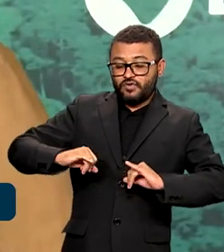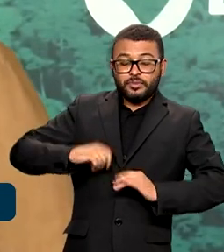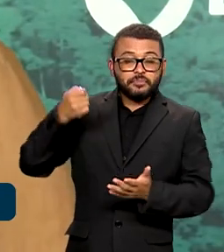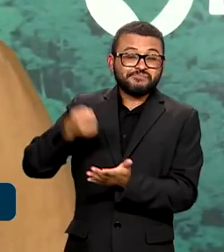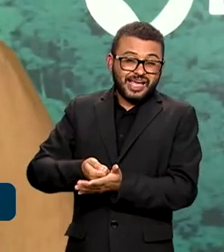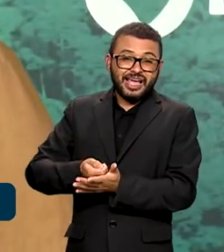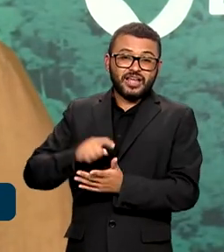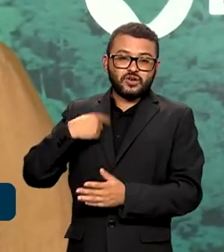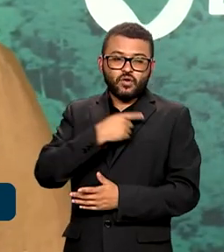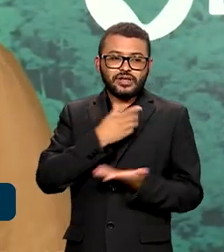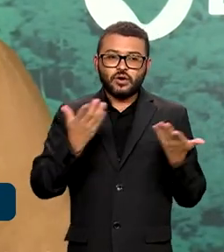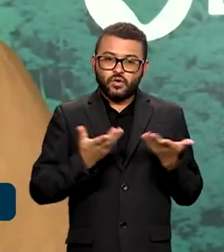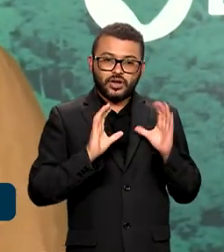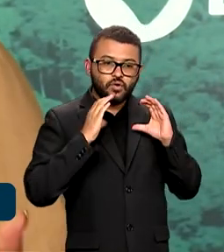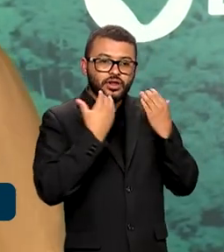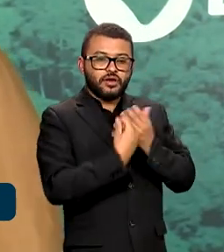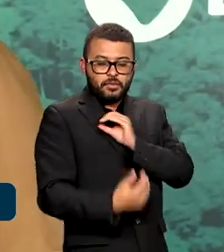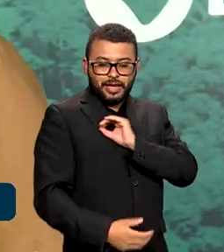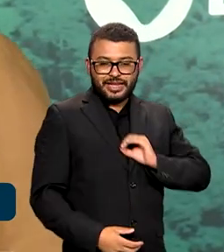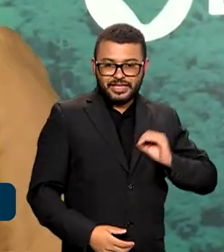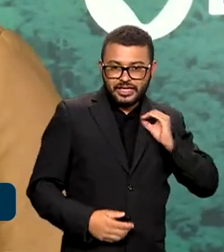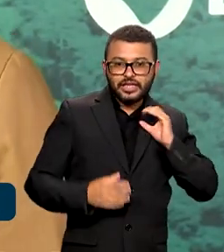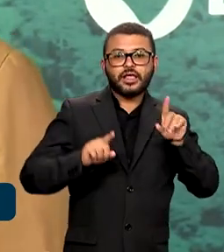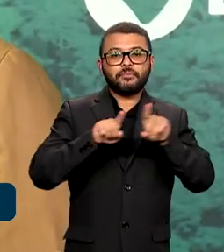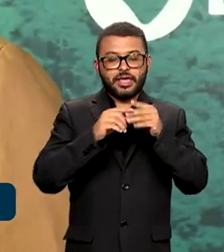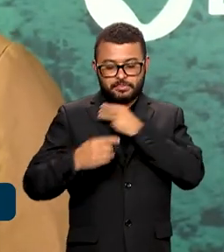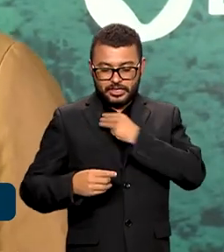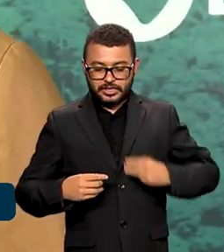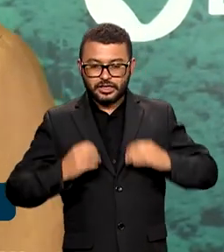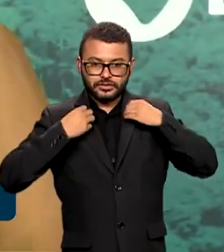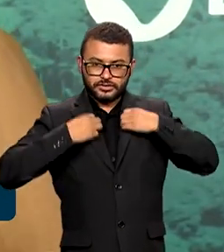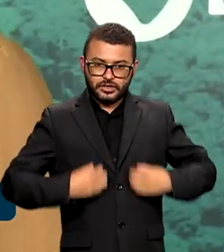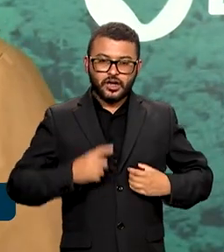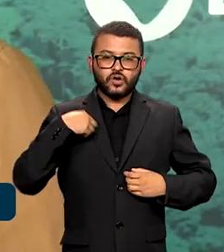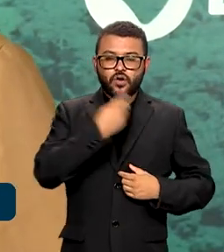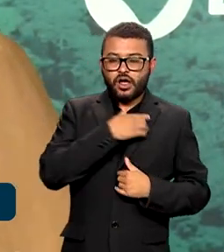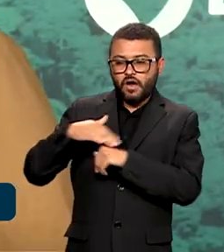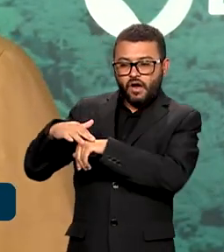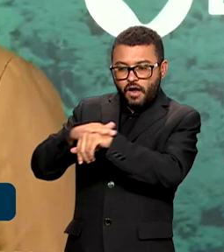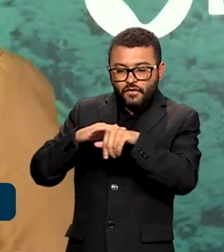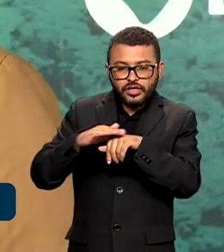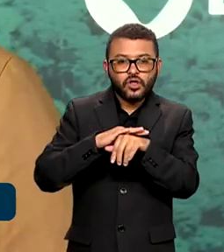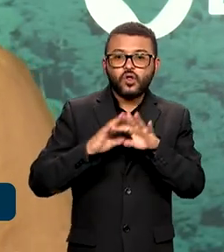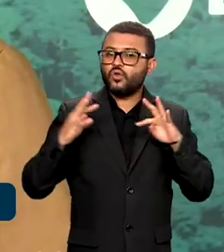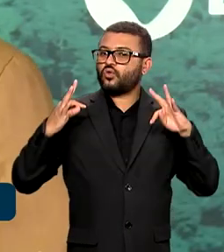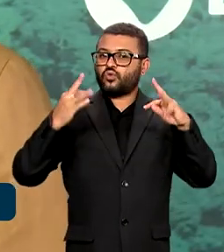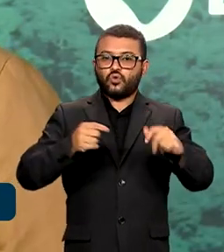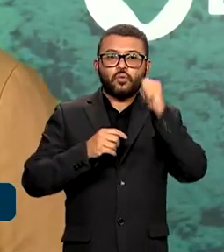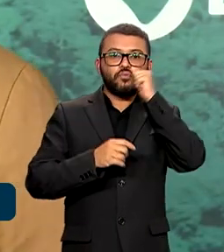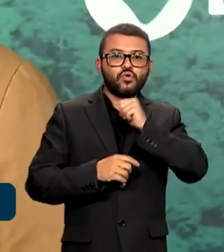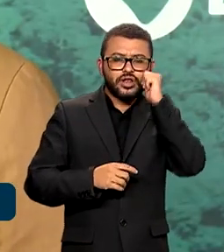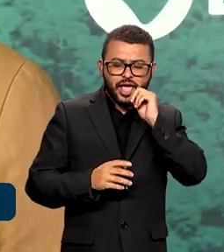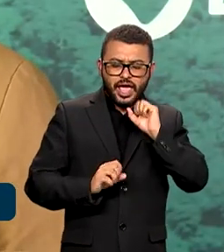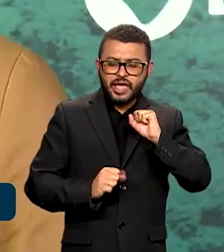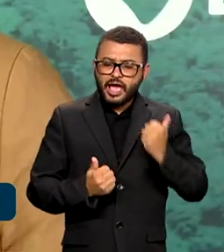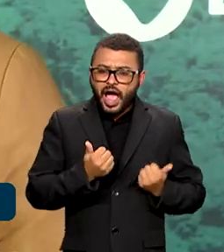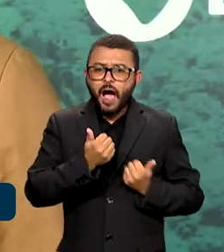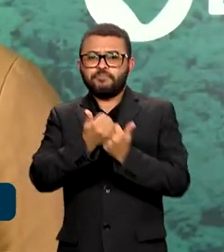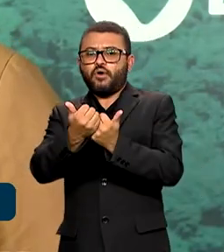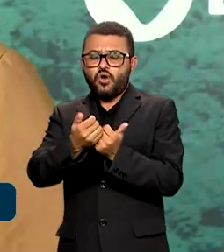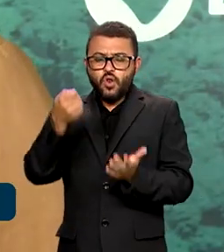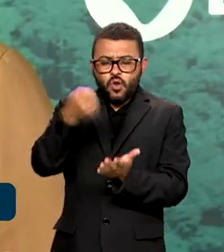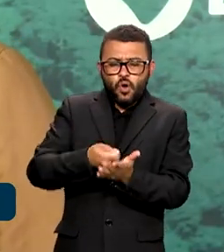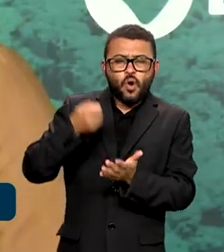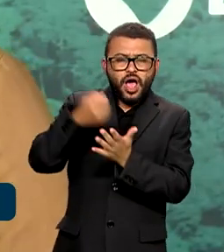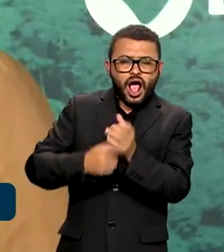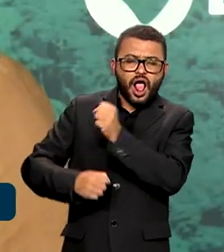estávamos agora nessa coletiva com Marina e Cida, e a gente falava sobre isso, né? As mulheres, todas as mulheres que têm sustentado essa luta de muitos